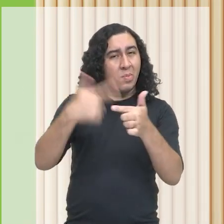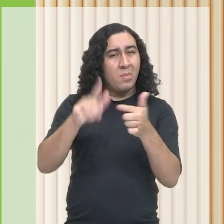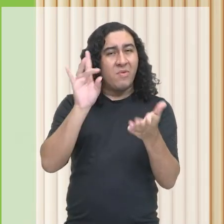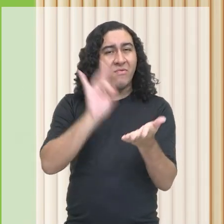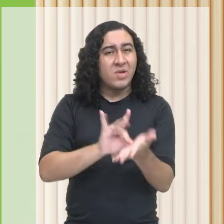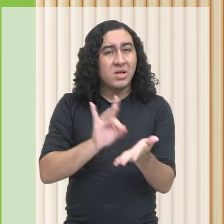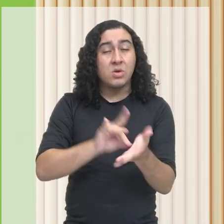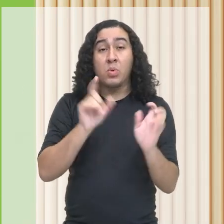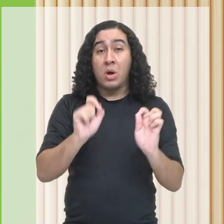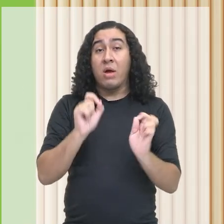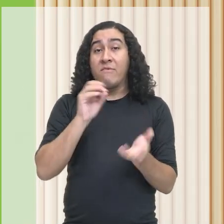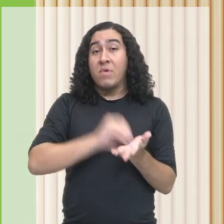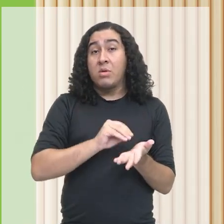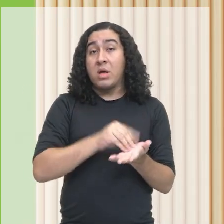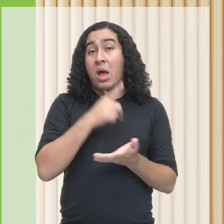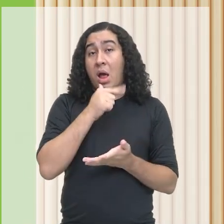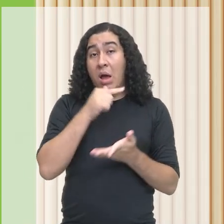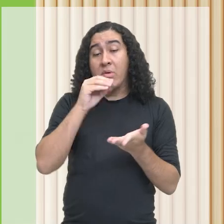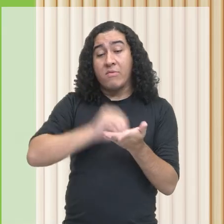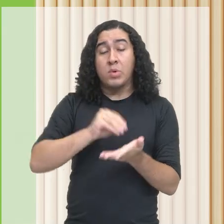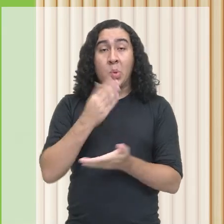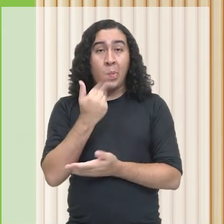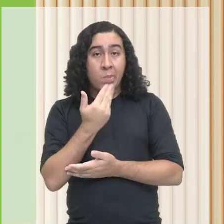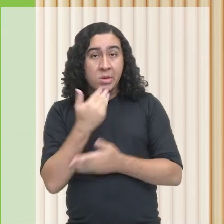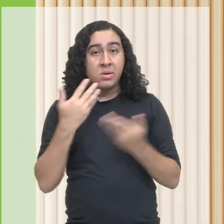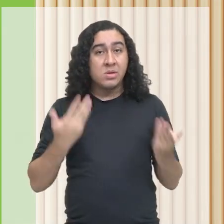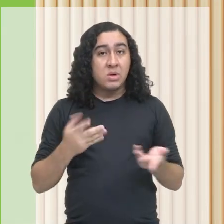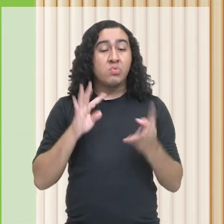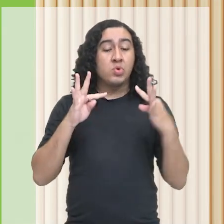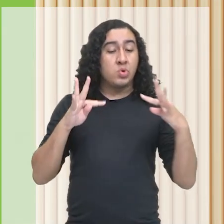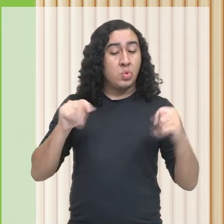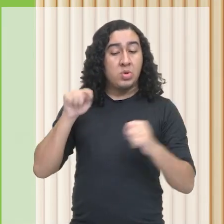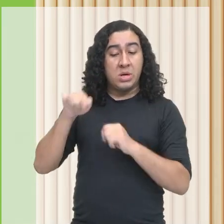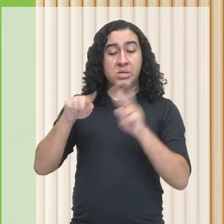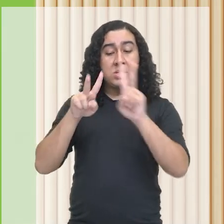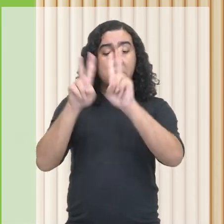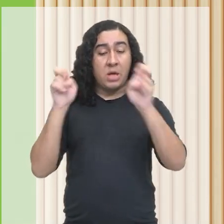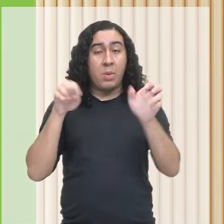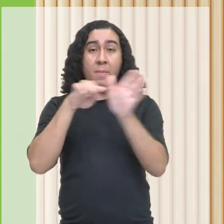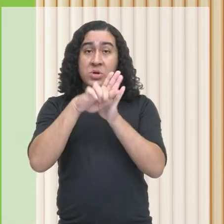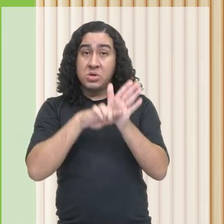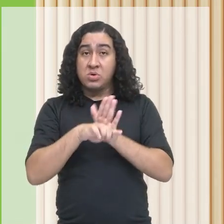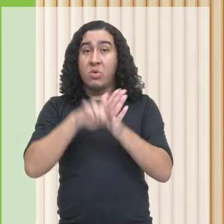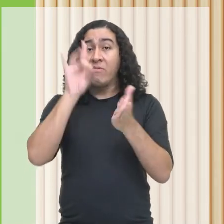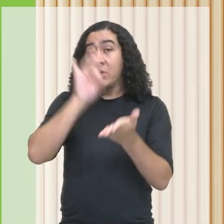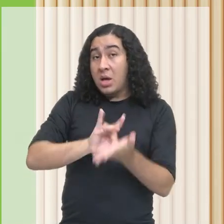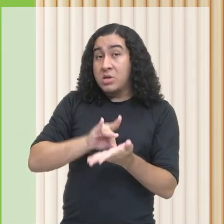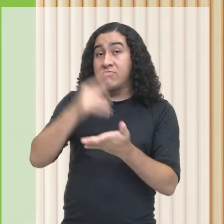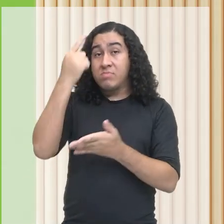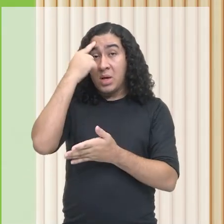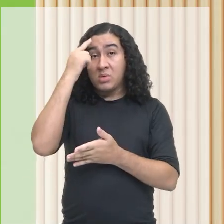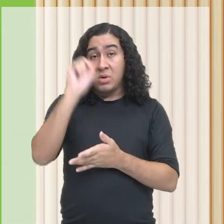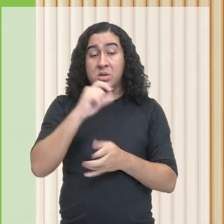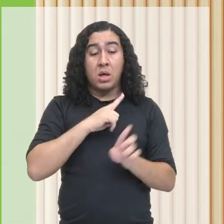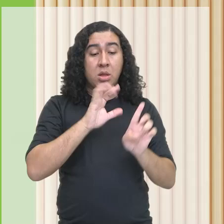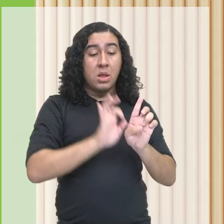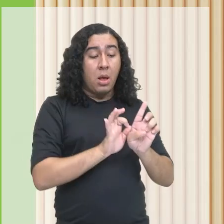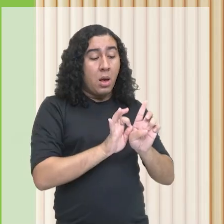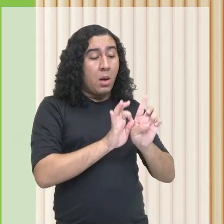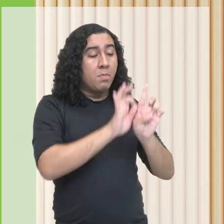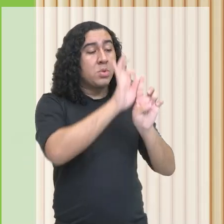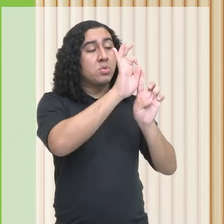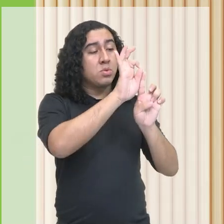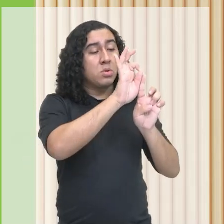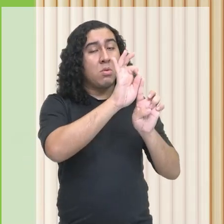falta de água, de falta de alimento. Então, tudo isso os pesquisadores afirmam, principalmente o aumento da temperatura,